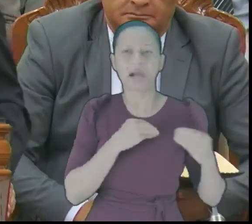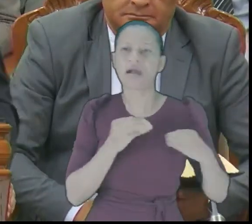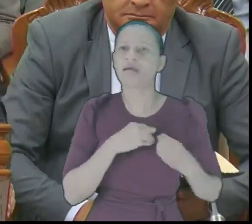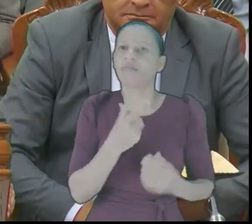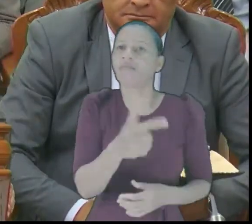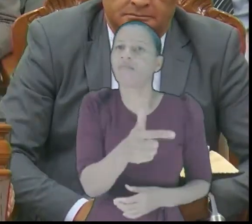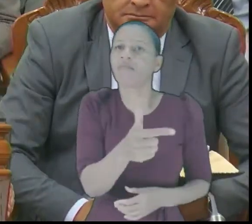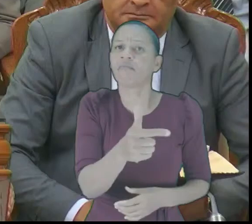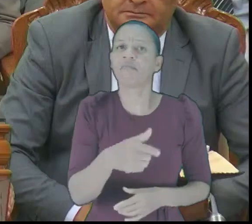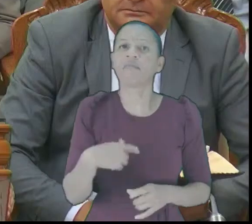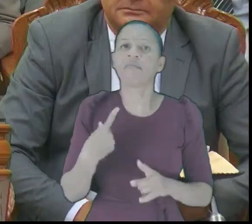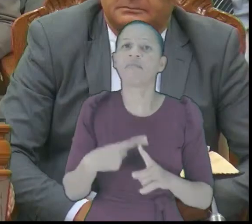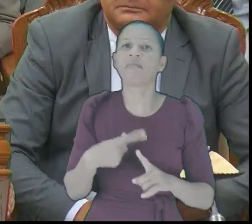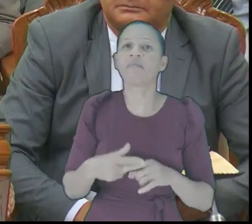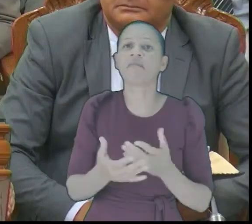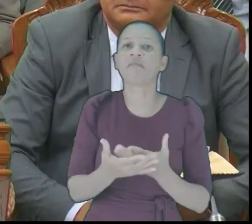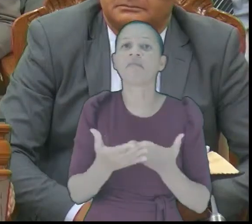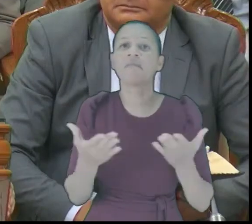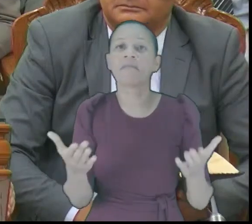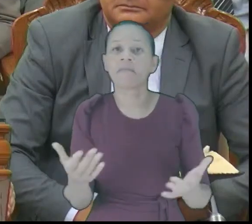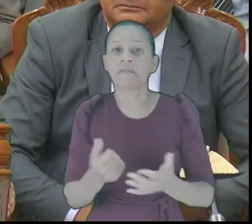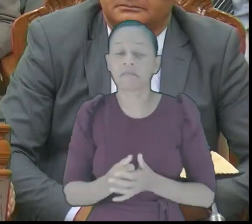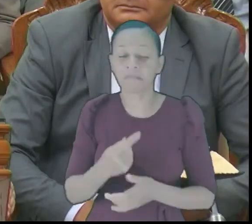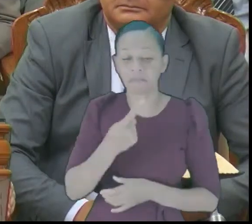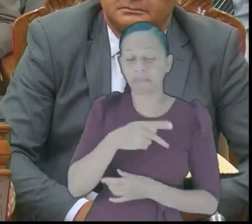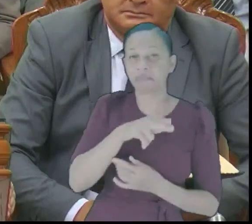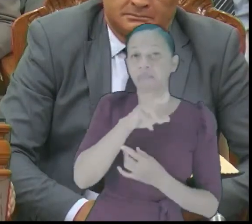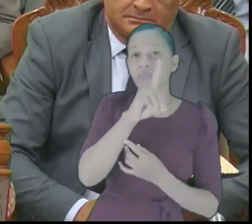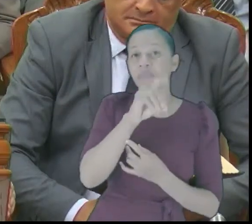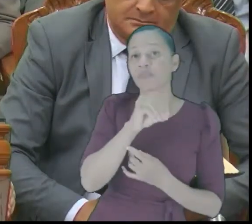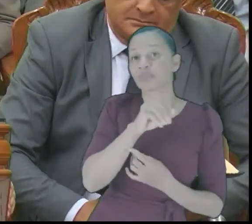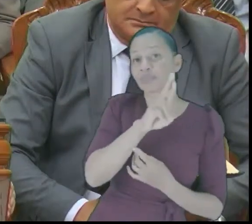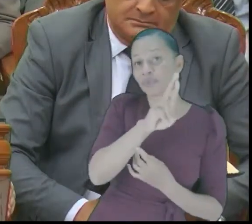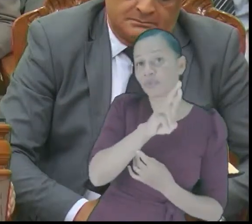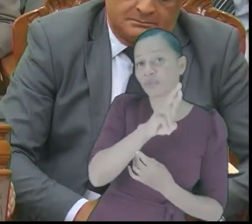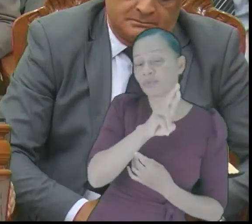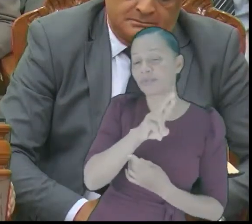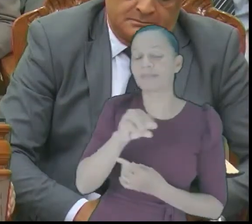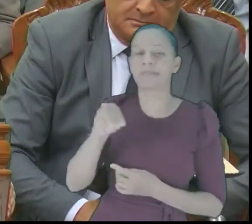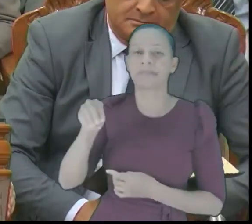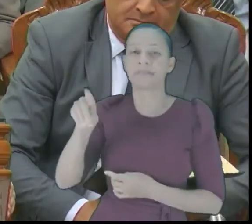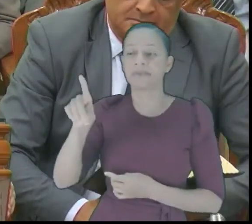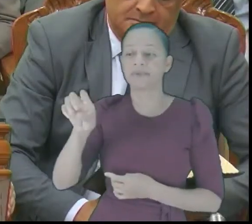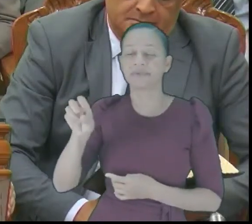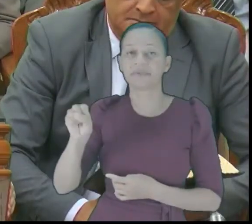está pecando? Porque ela está com pudor e modéstia.